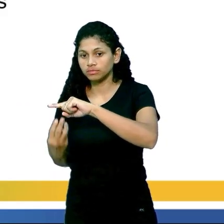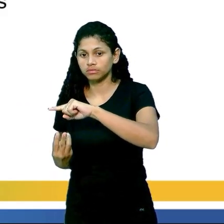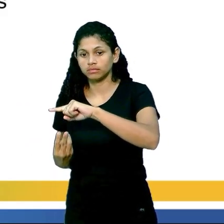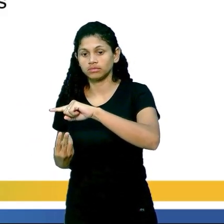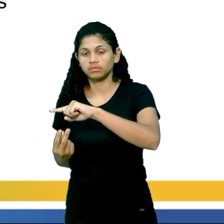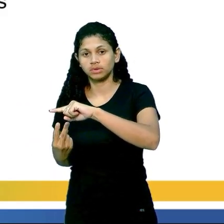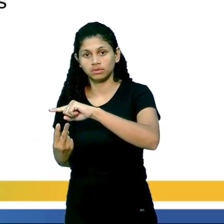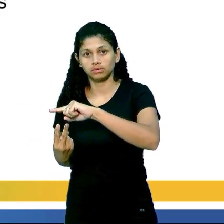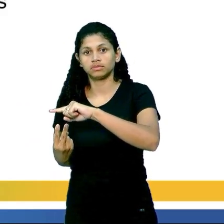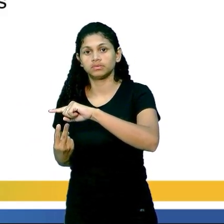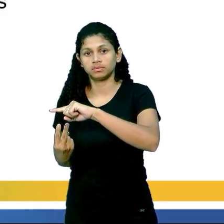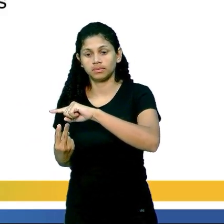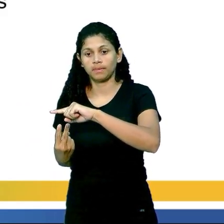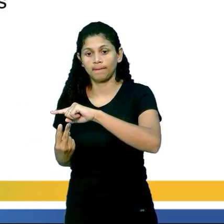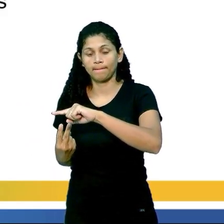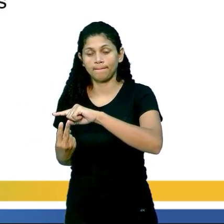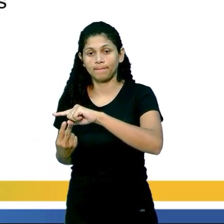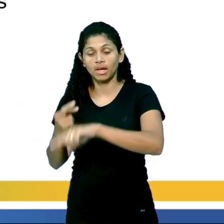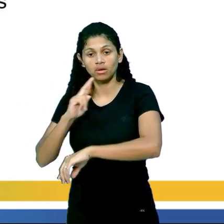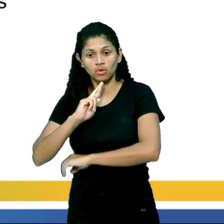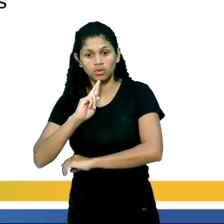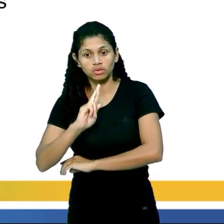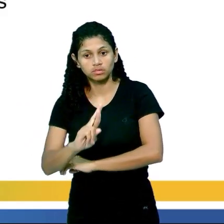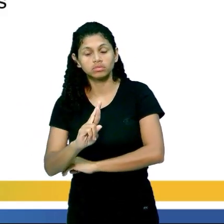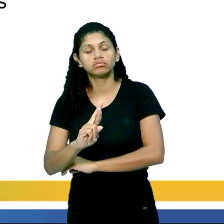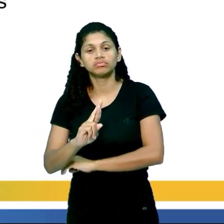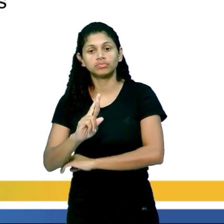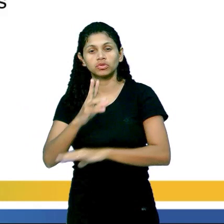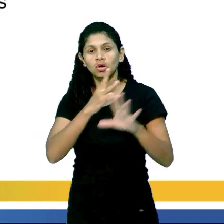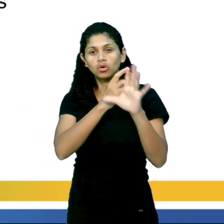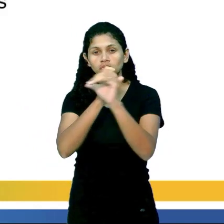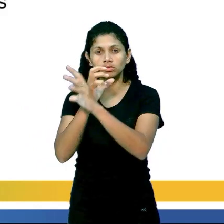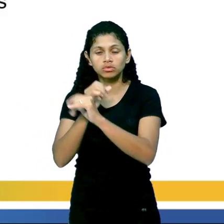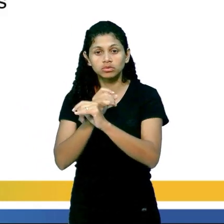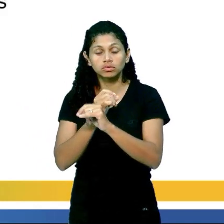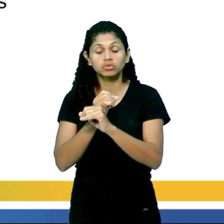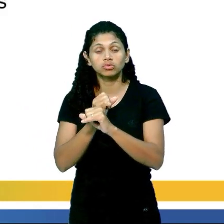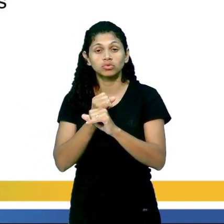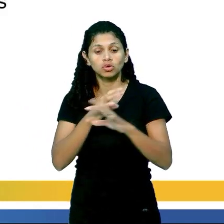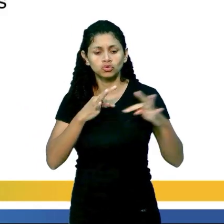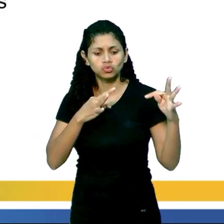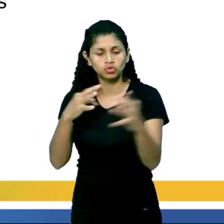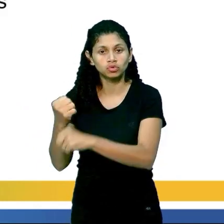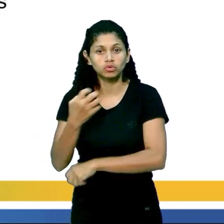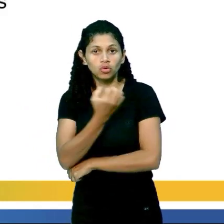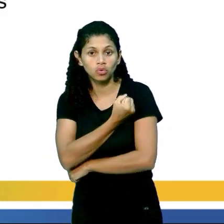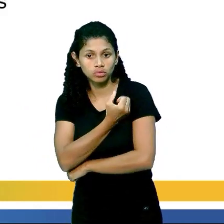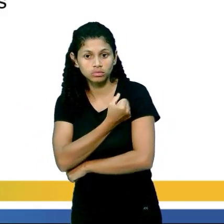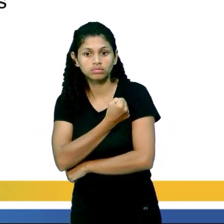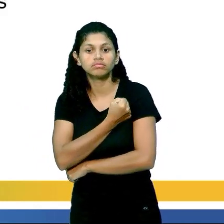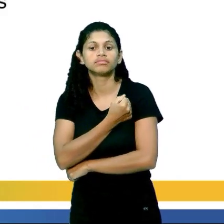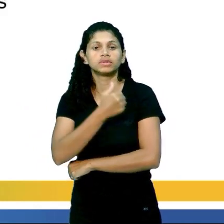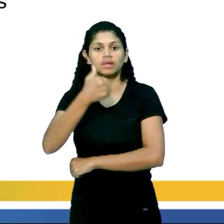E nós vamos obter o seguinte resultado. A soma de todos os termos é